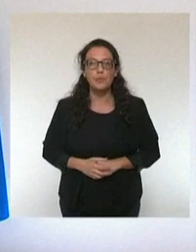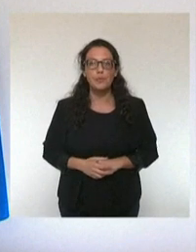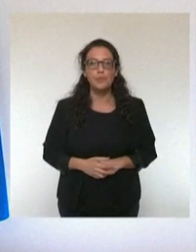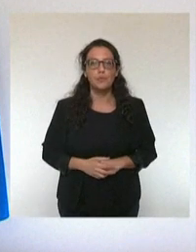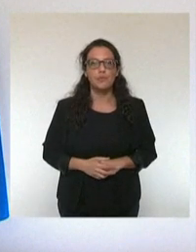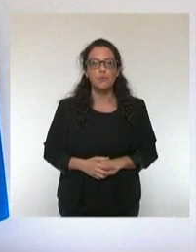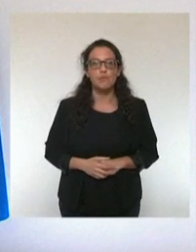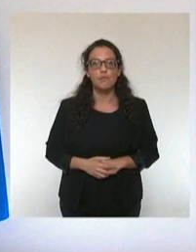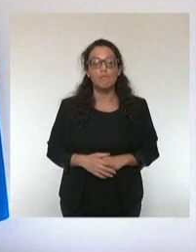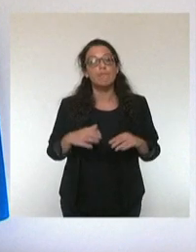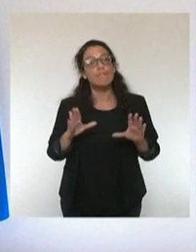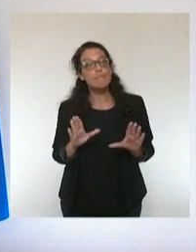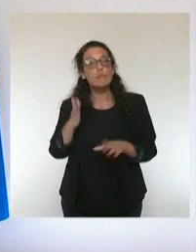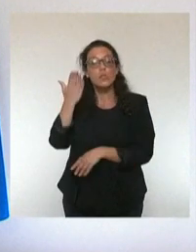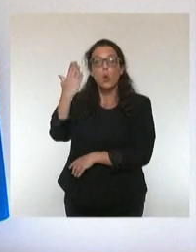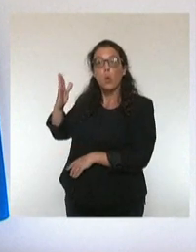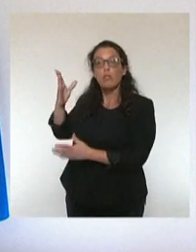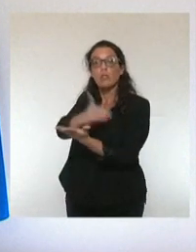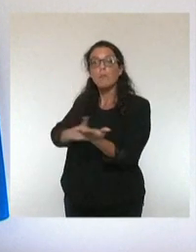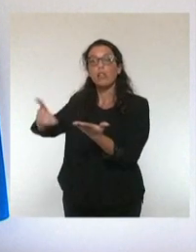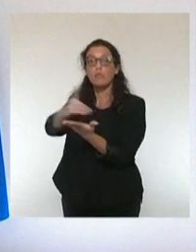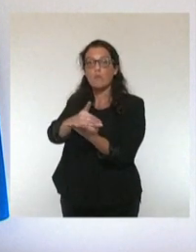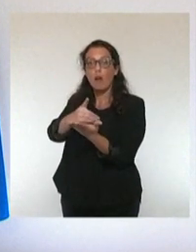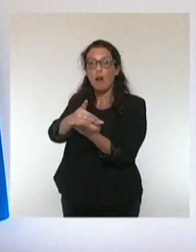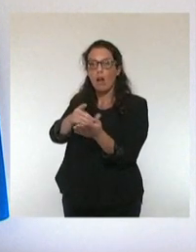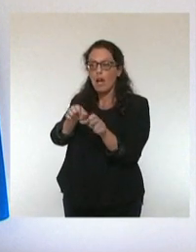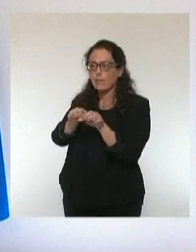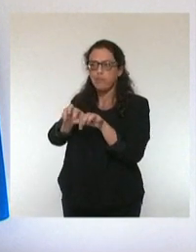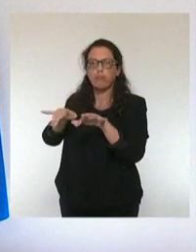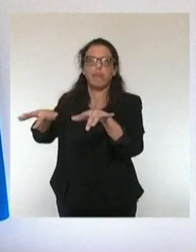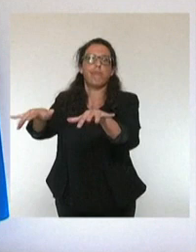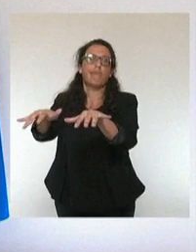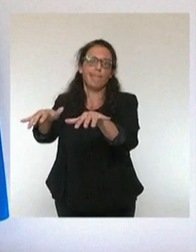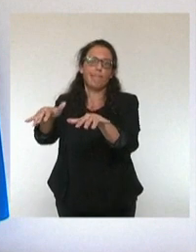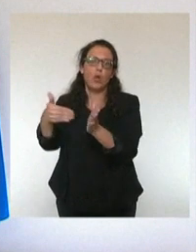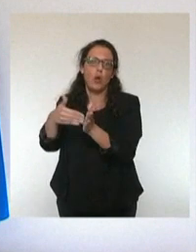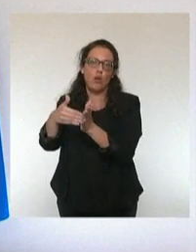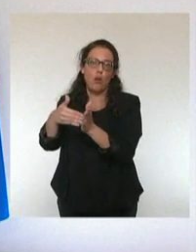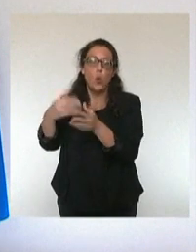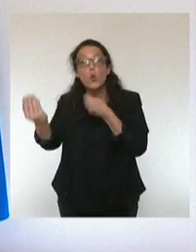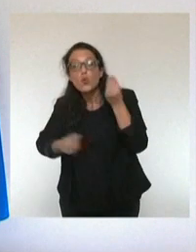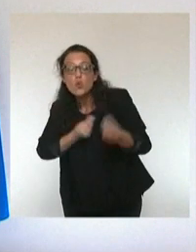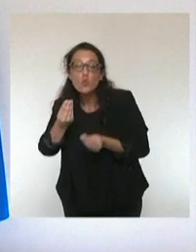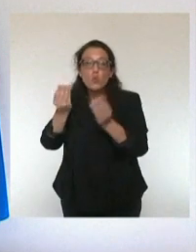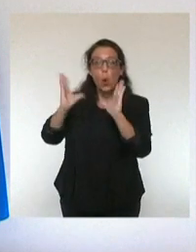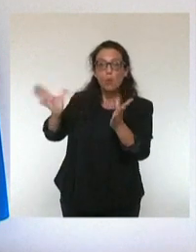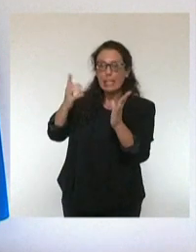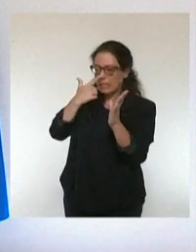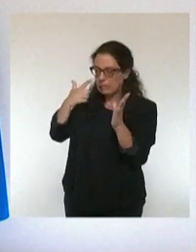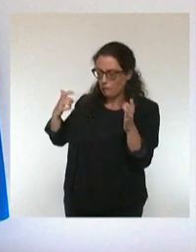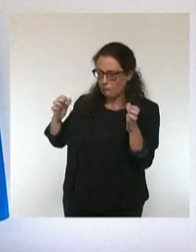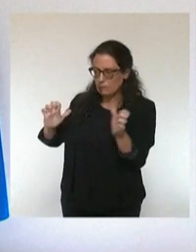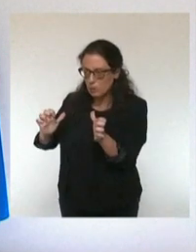Dans d'autres départements, Os le virus departamentos onde o circule vírus ainda encore circula activement. ativamente e onde os hospitais Um hôpital continuam reste sob grande encore pressão sous são os contrôle.